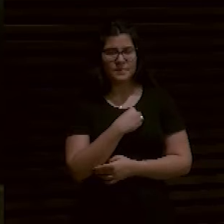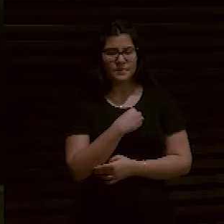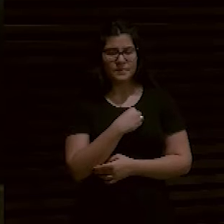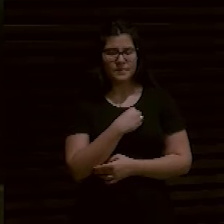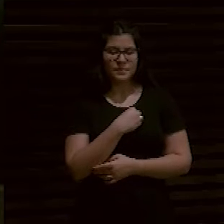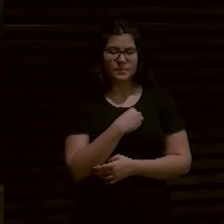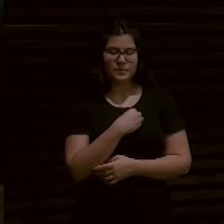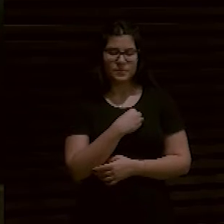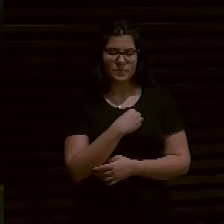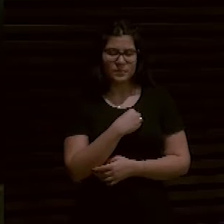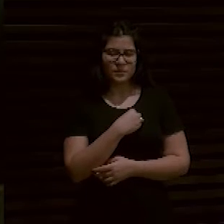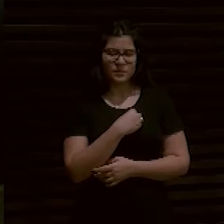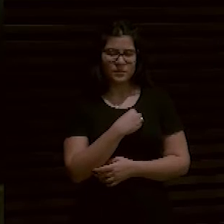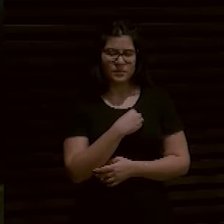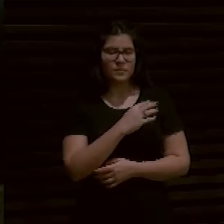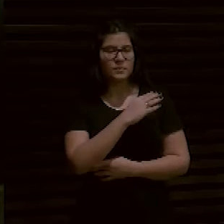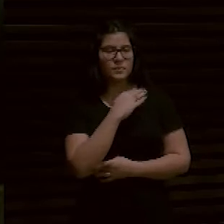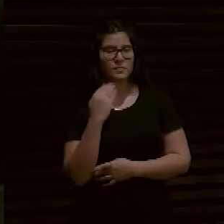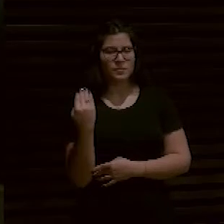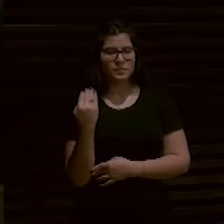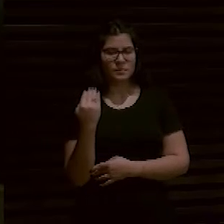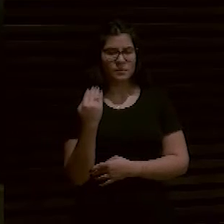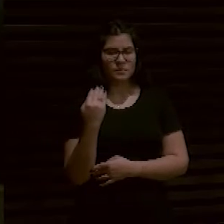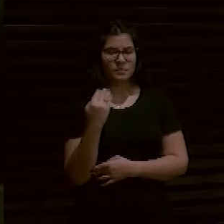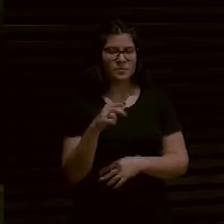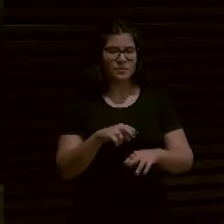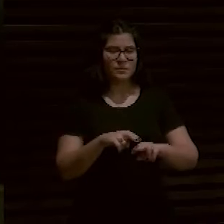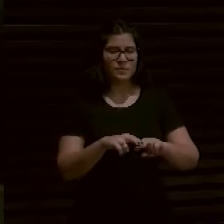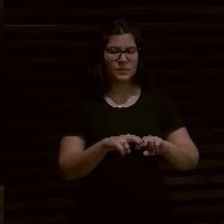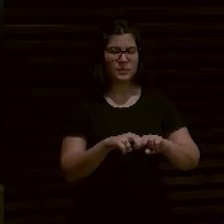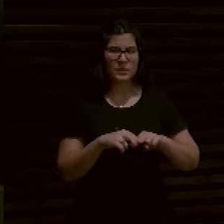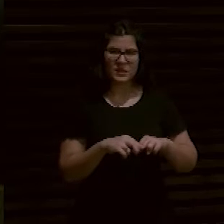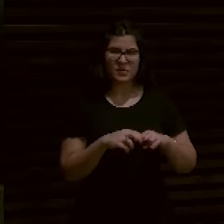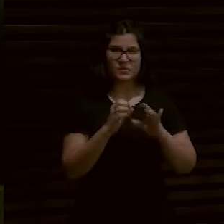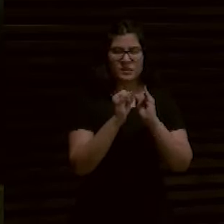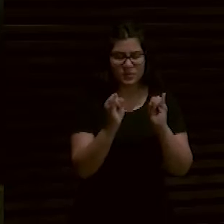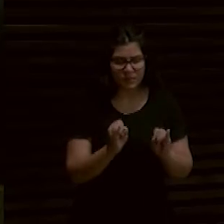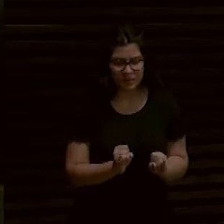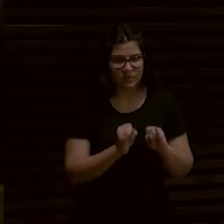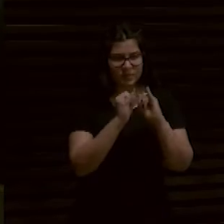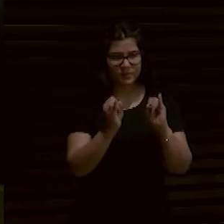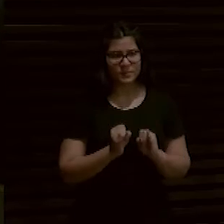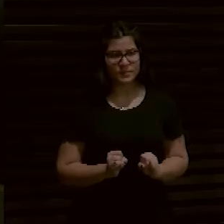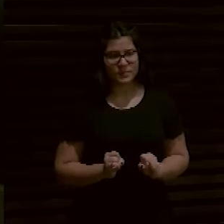e que morria pela sua idolatria.